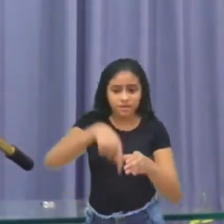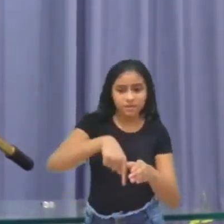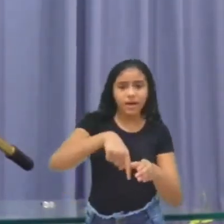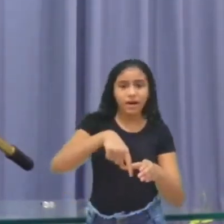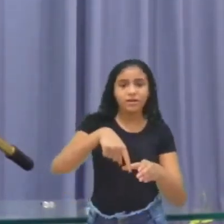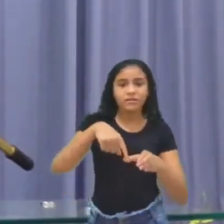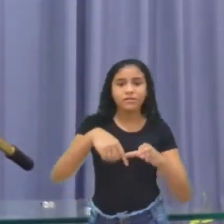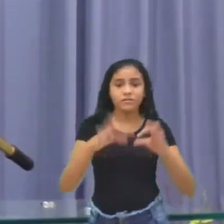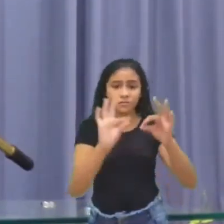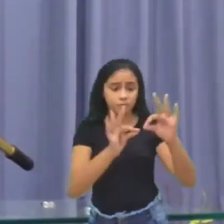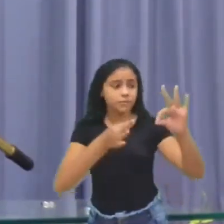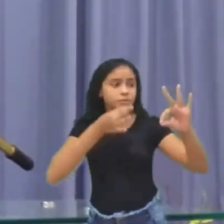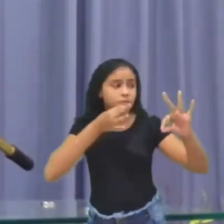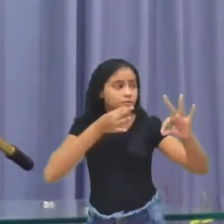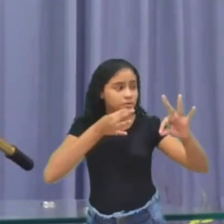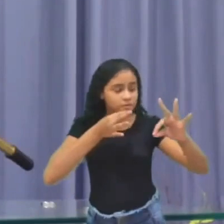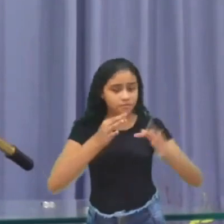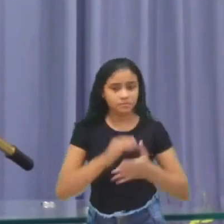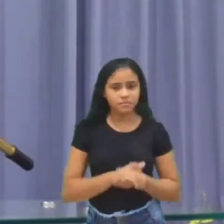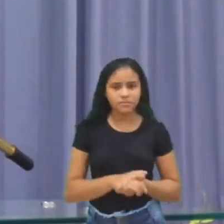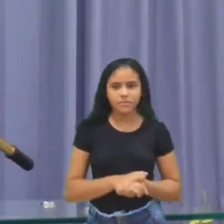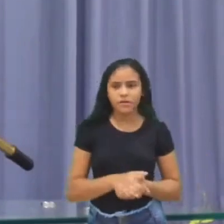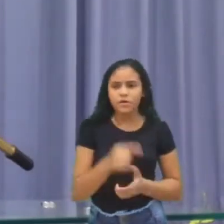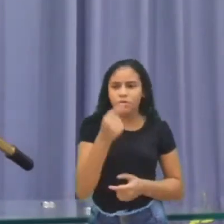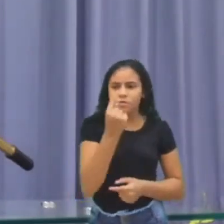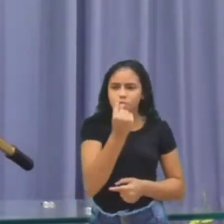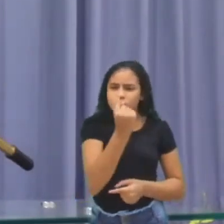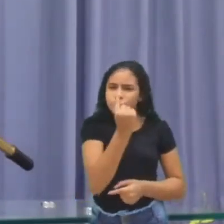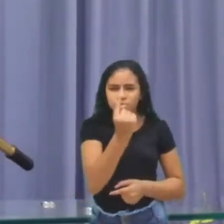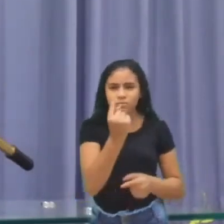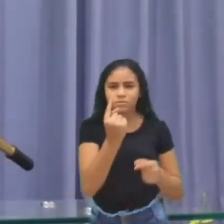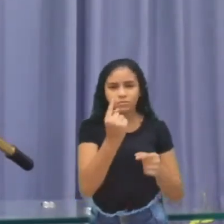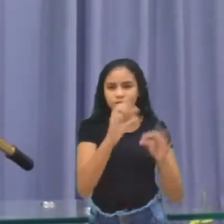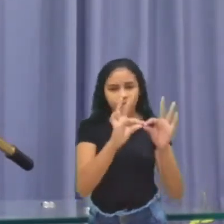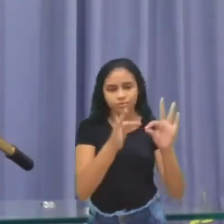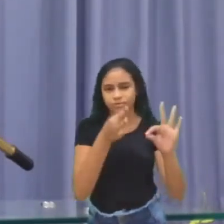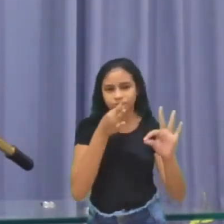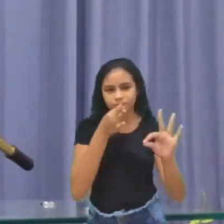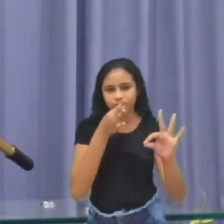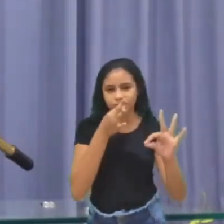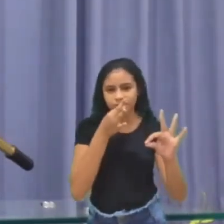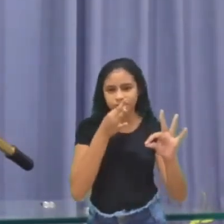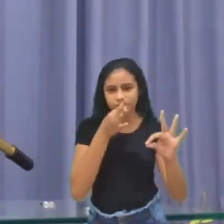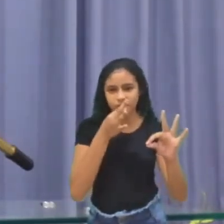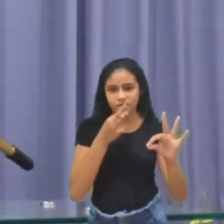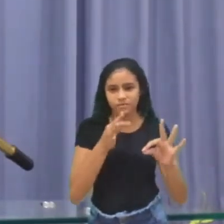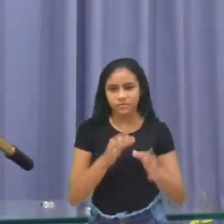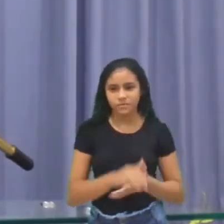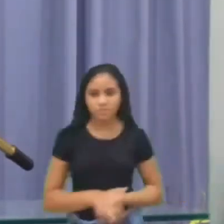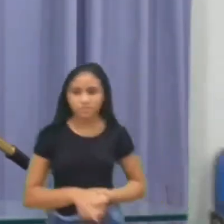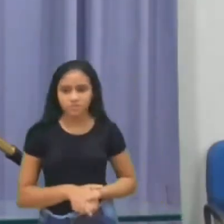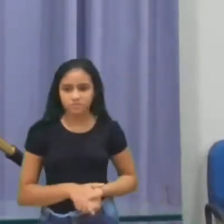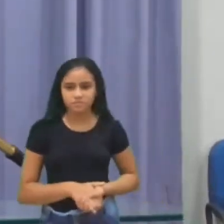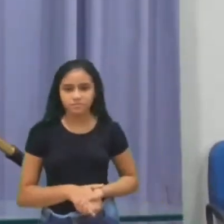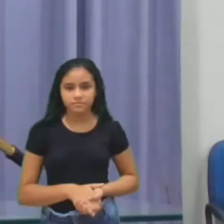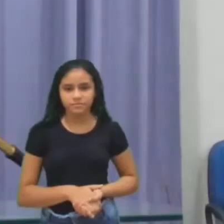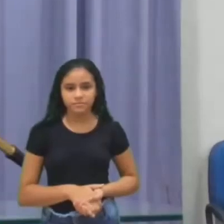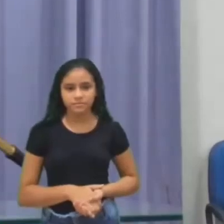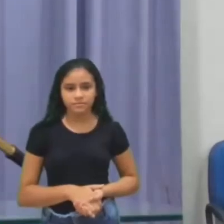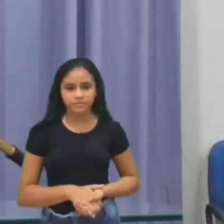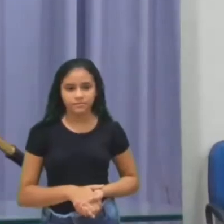eles trouxeram um só cacho. A Bíblia diz